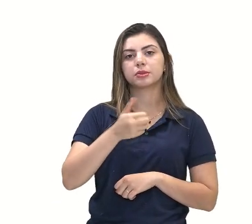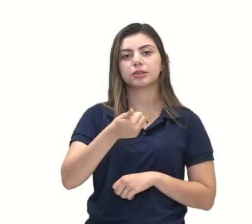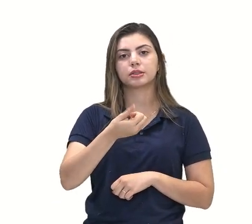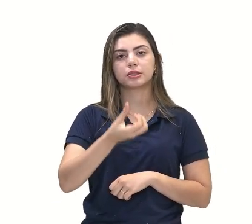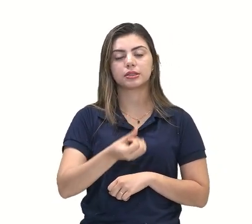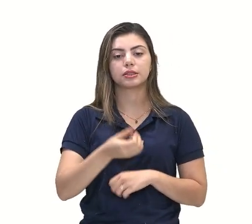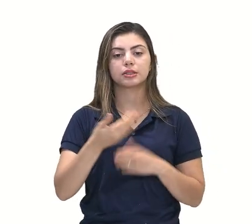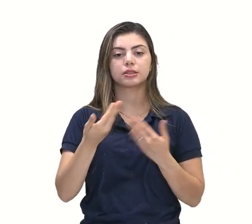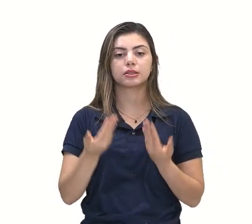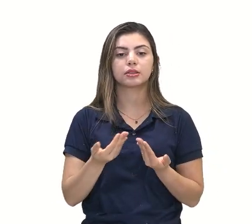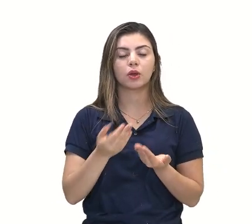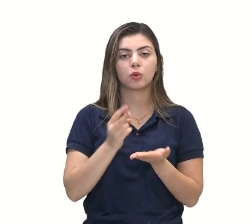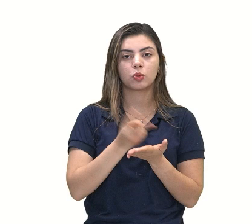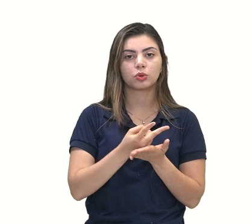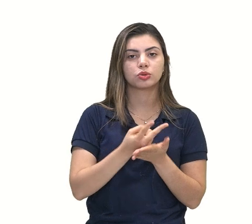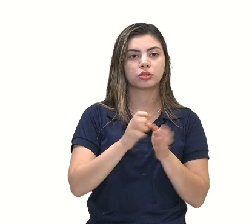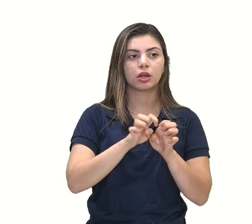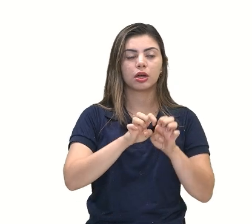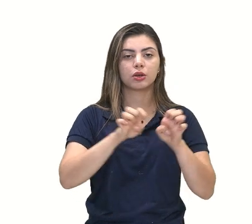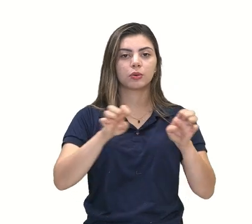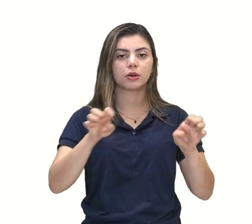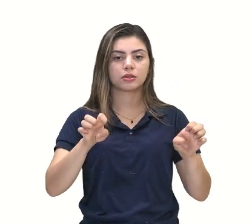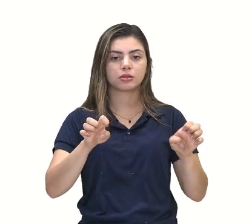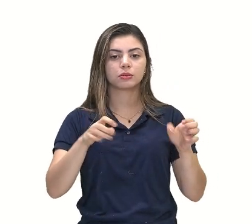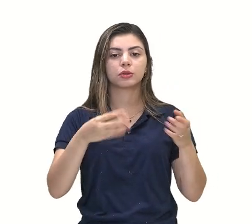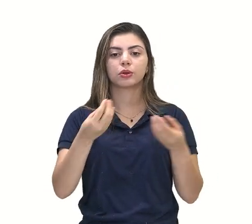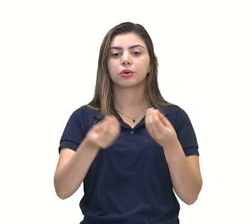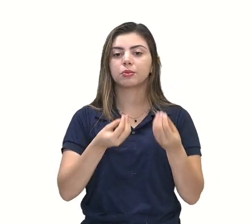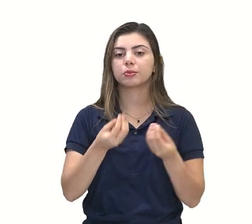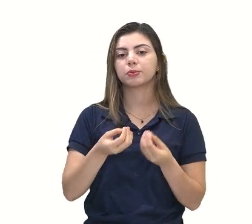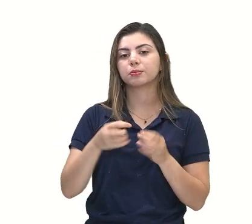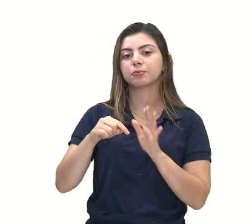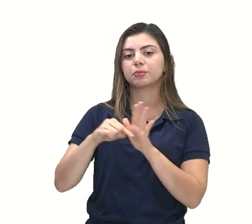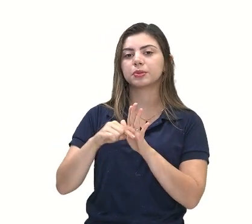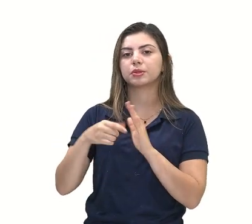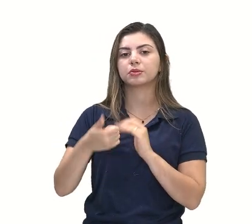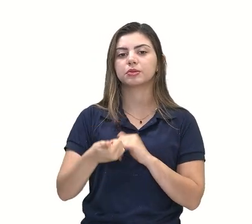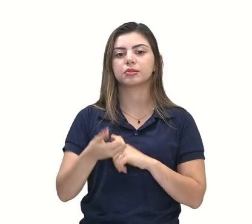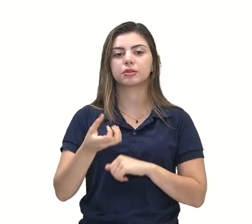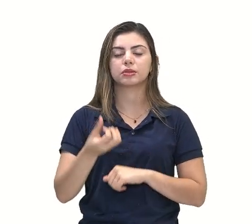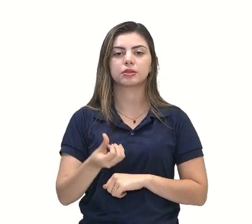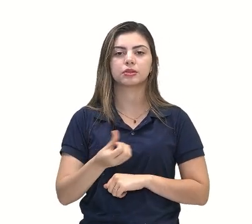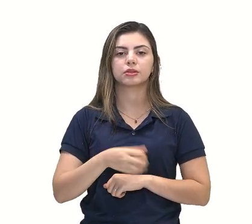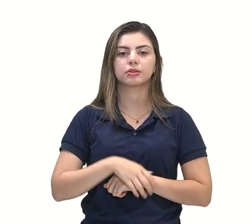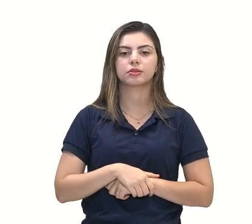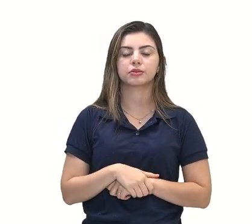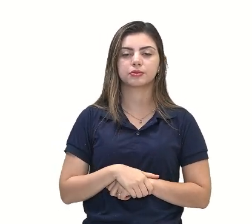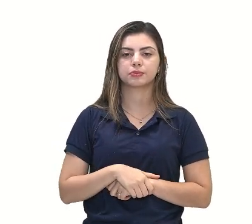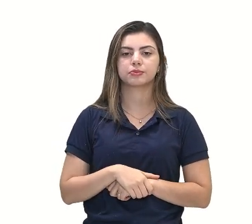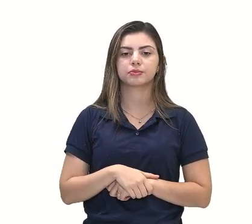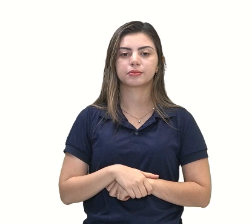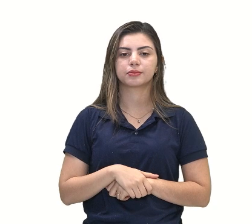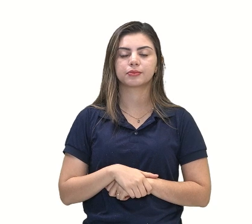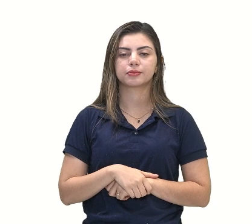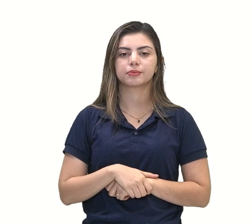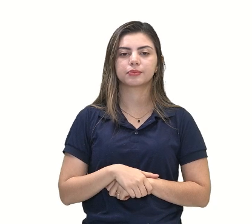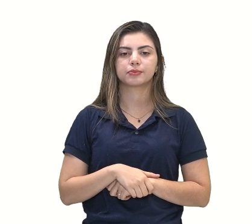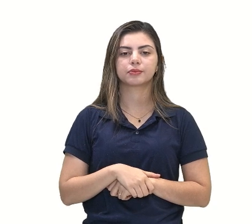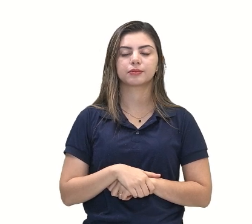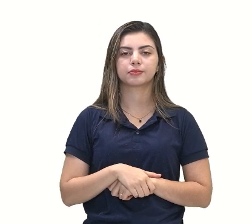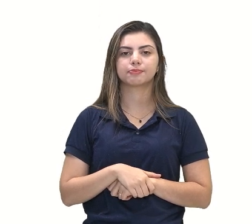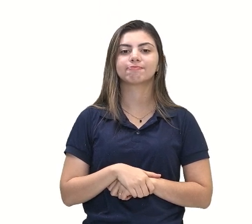a expressão original, 4 ao quadrado, 16. Está aqui. Aí nós temos,